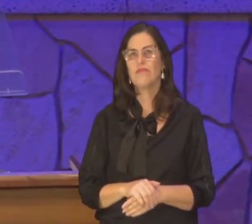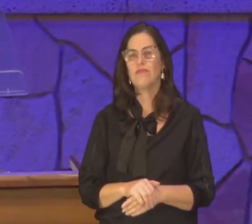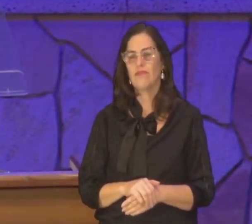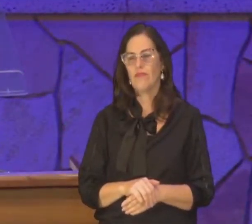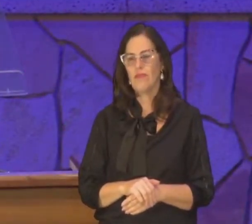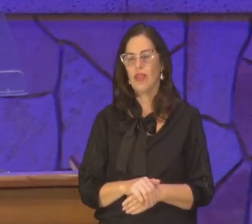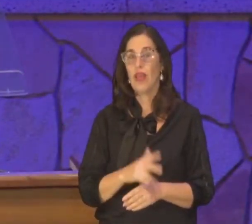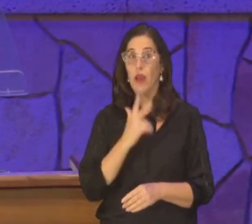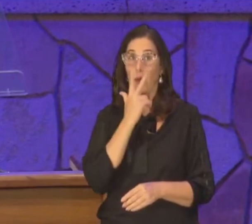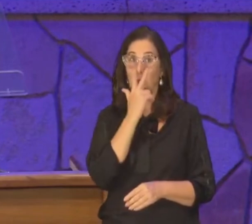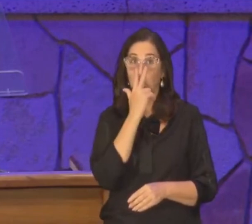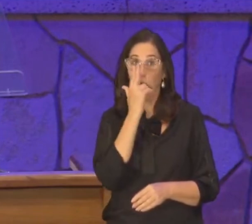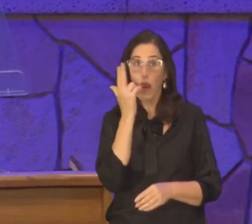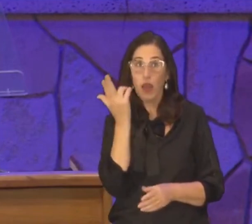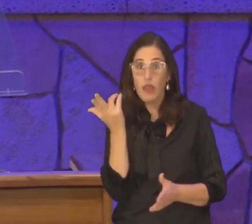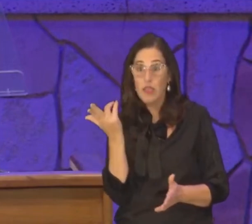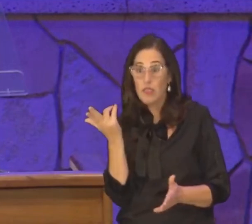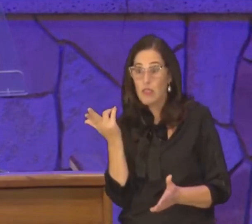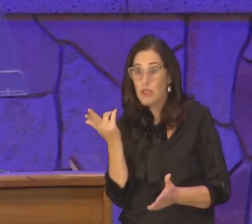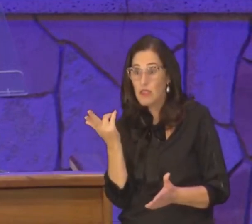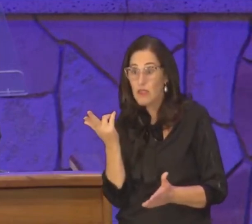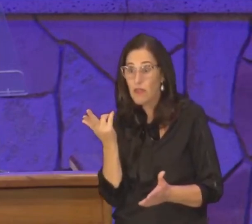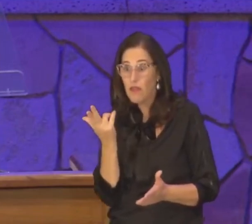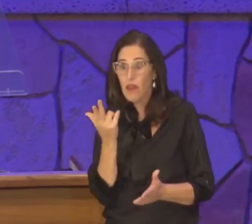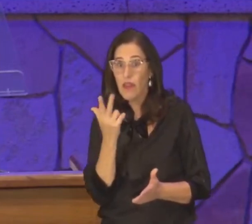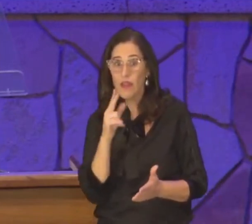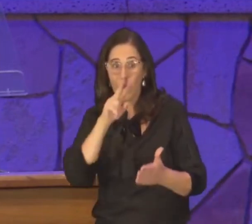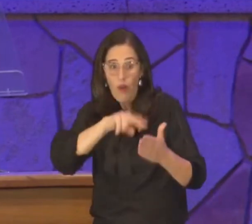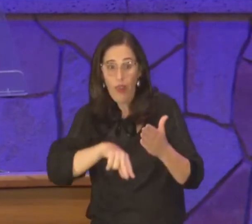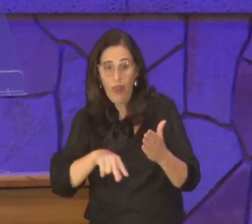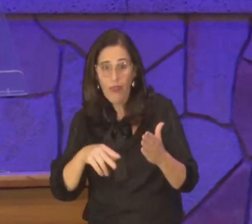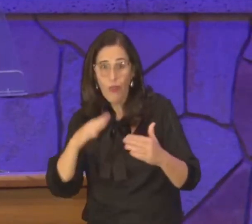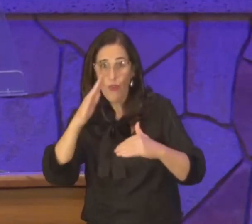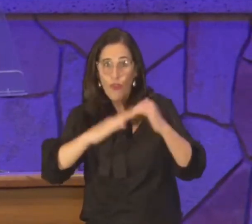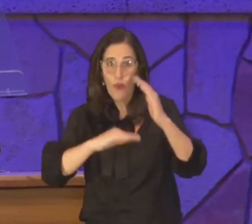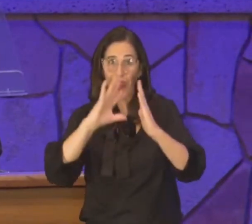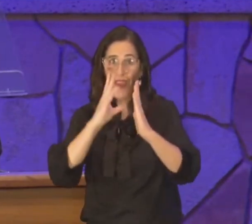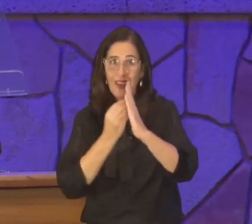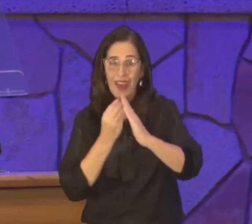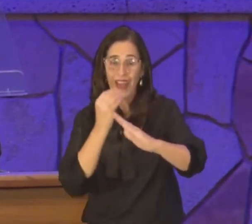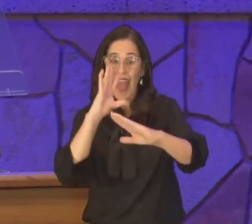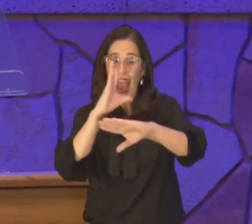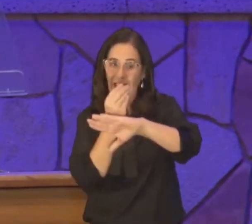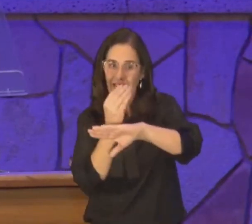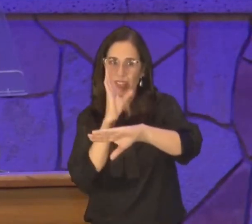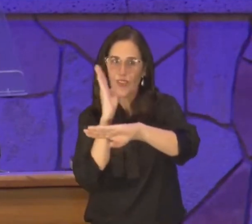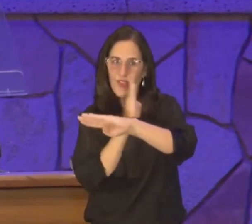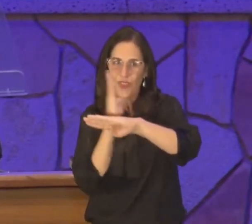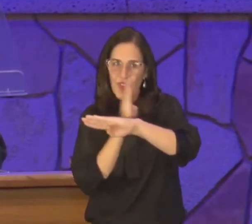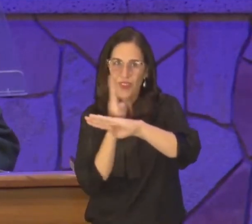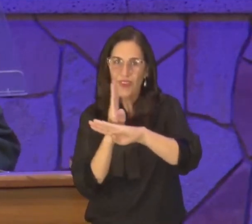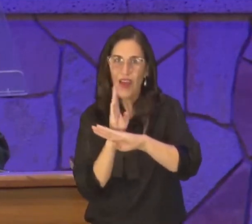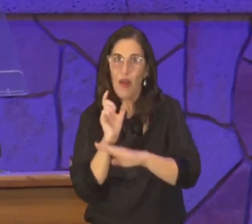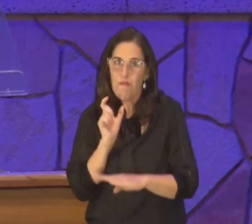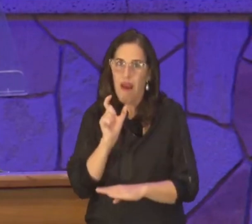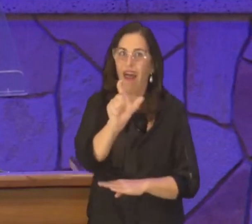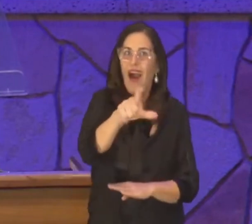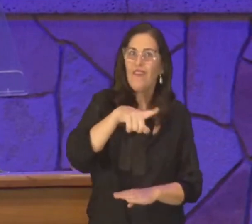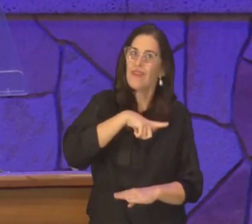Parece que nós estamos lendo a respeito da igreja de Esmirna. A igreja de Esmirna tinha esta